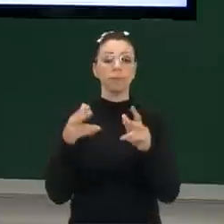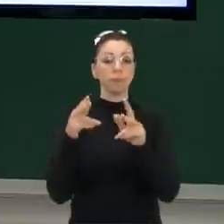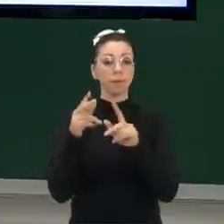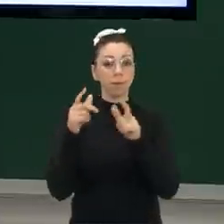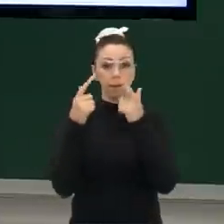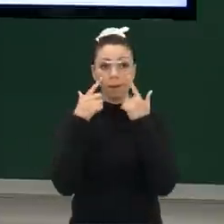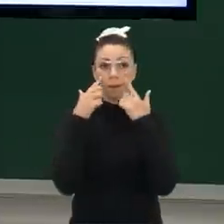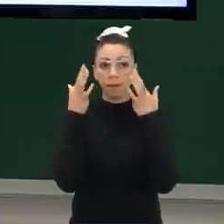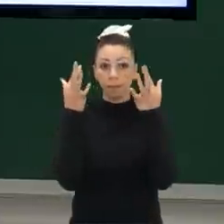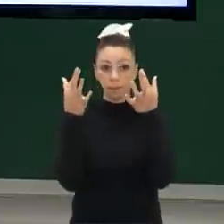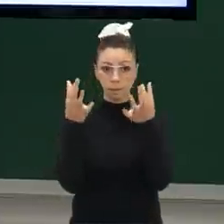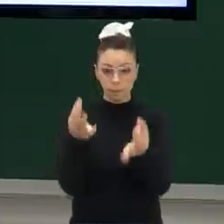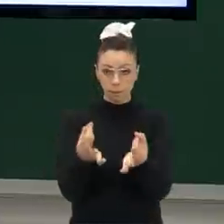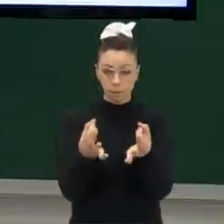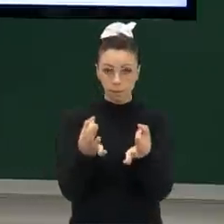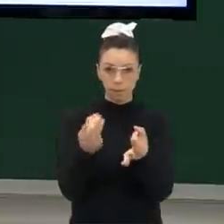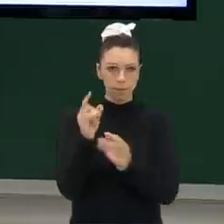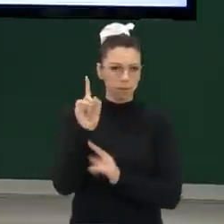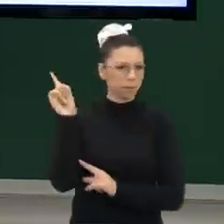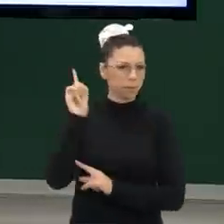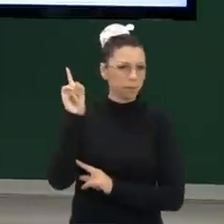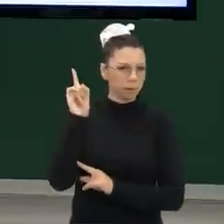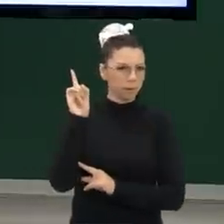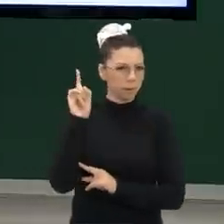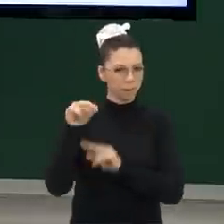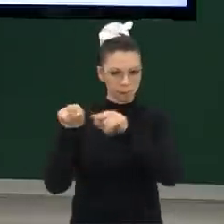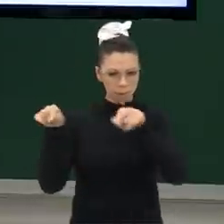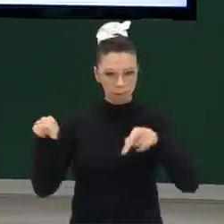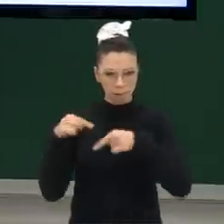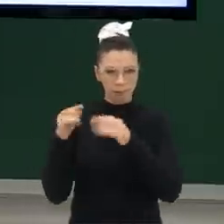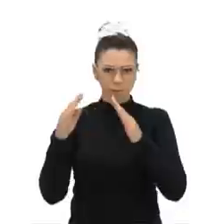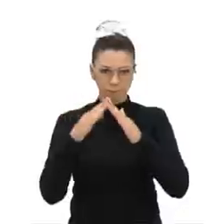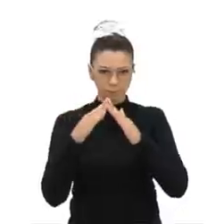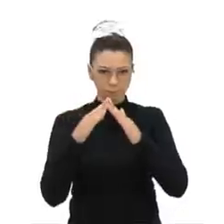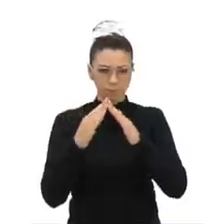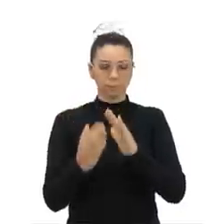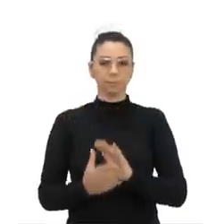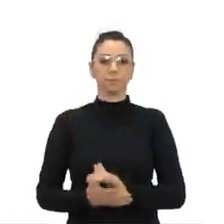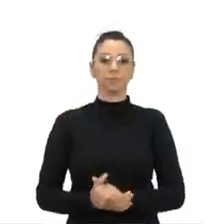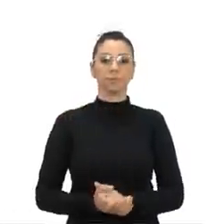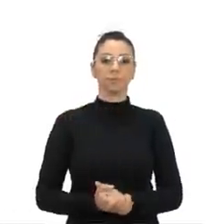e bathroom, que é essa partezinha da casa.